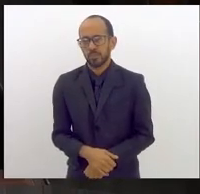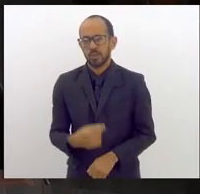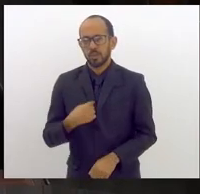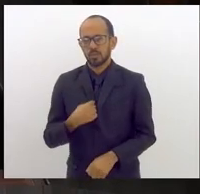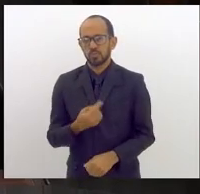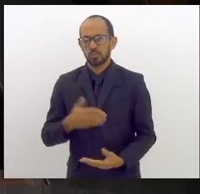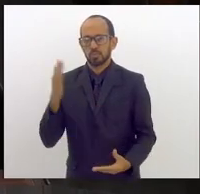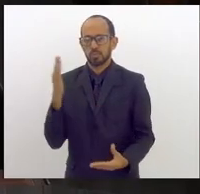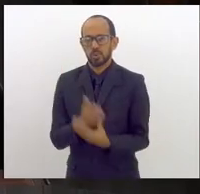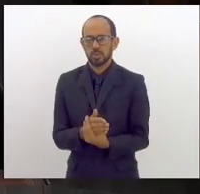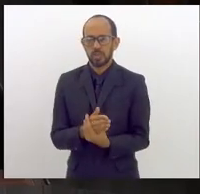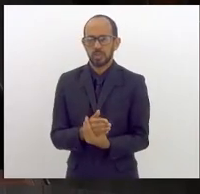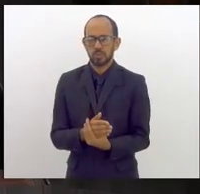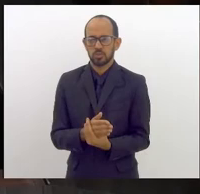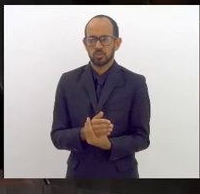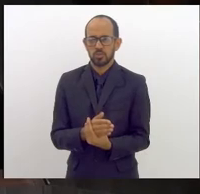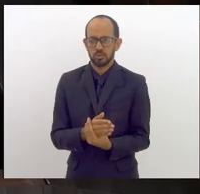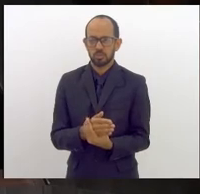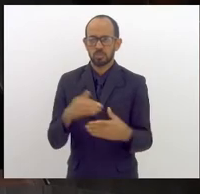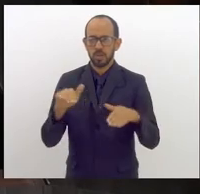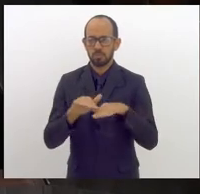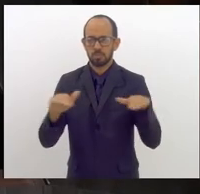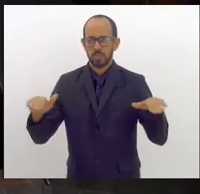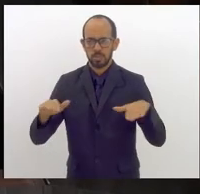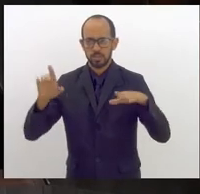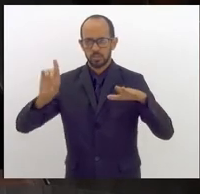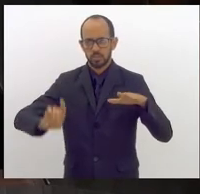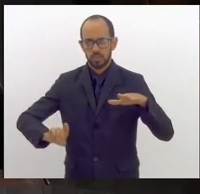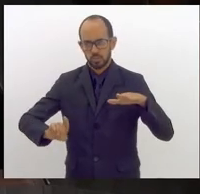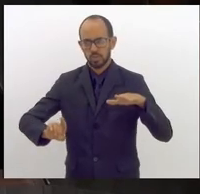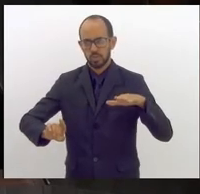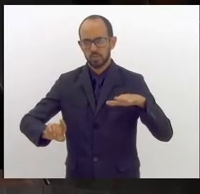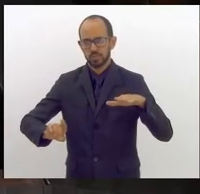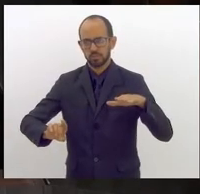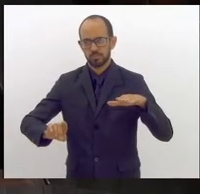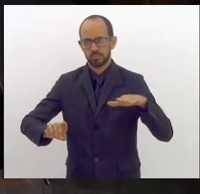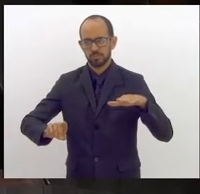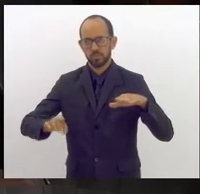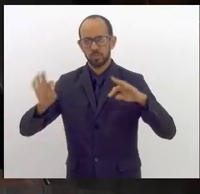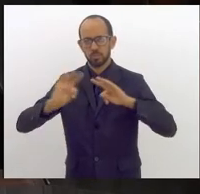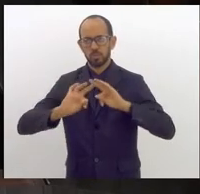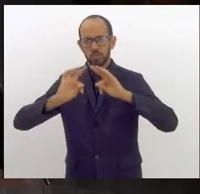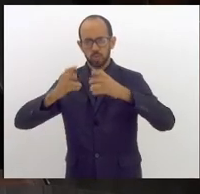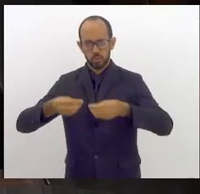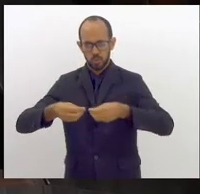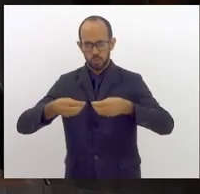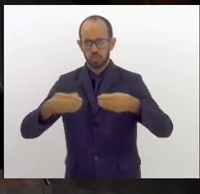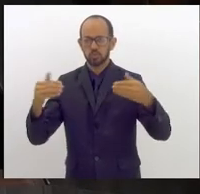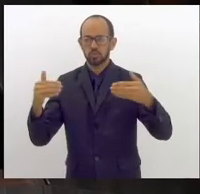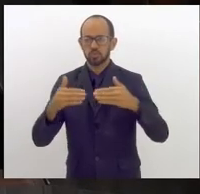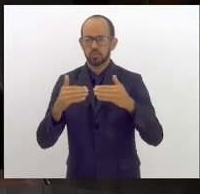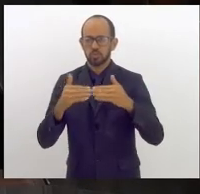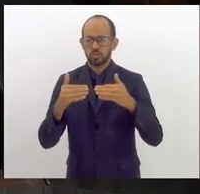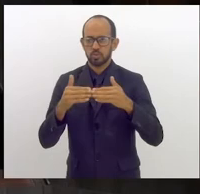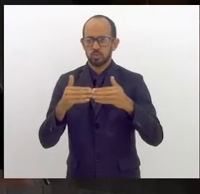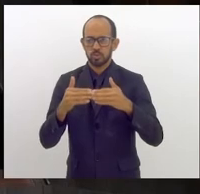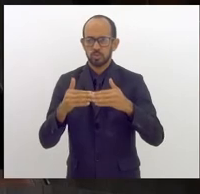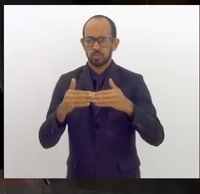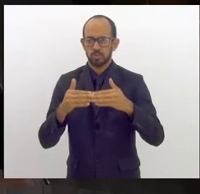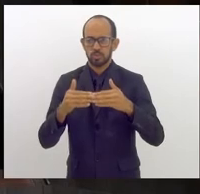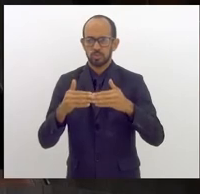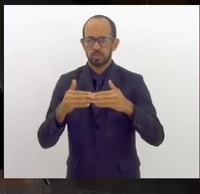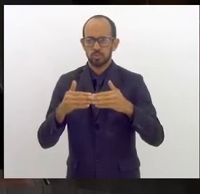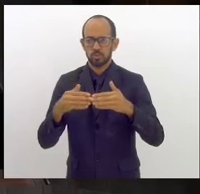hoje pela mesa diretora e por unanimidade de todos os membros eu